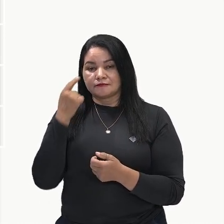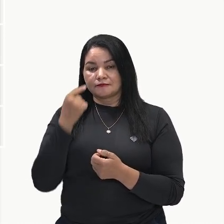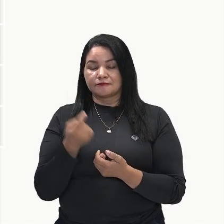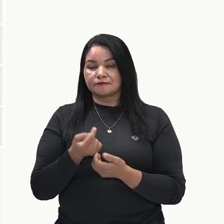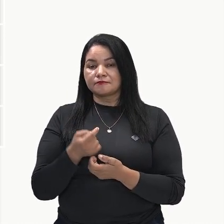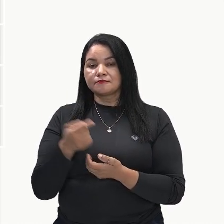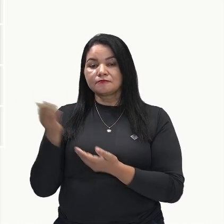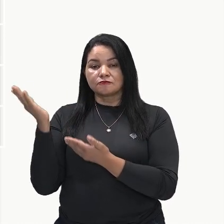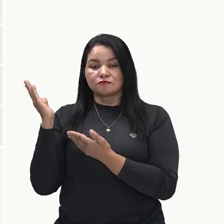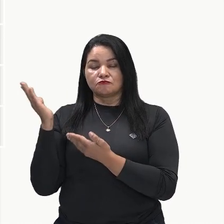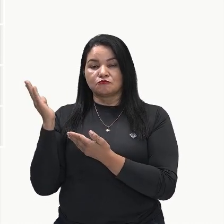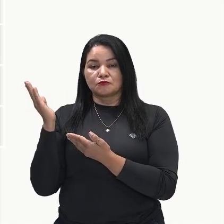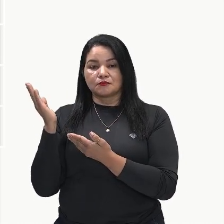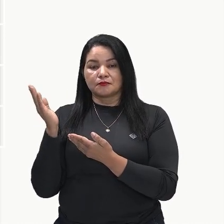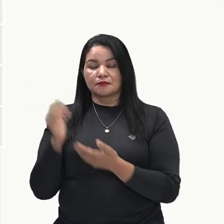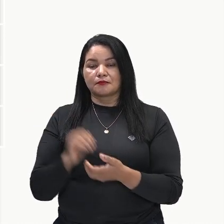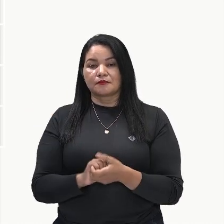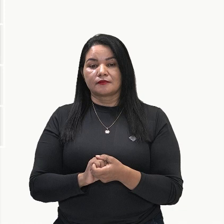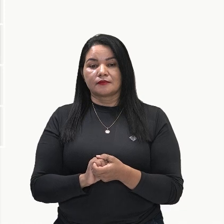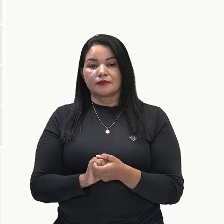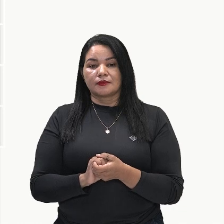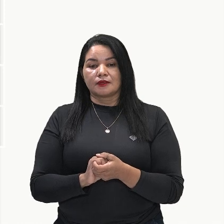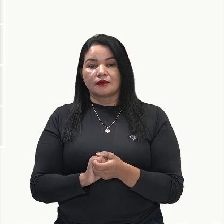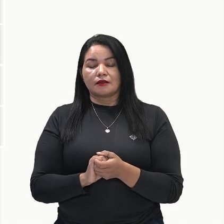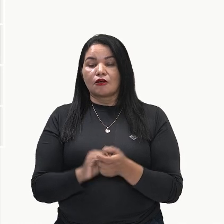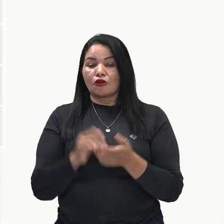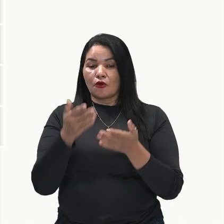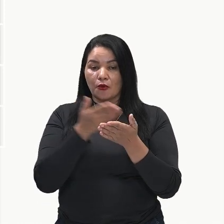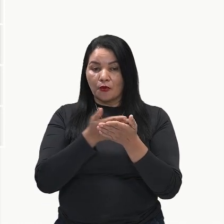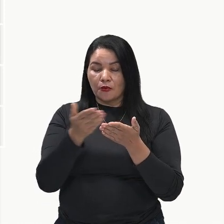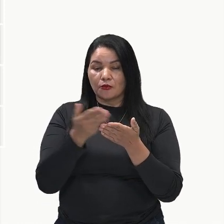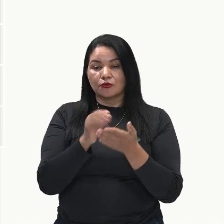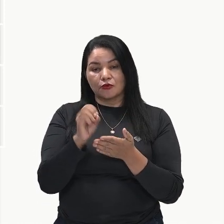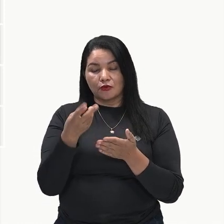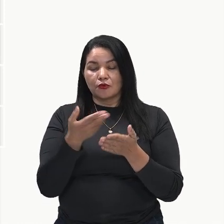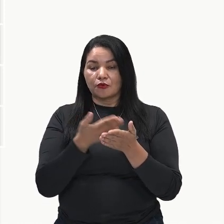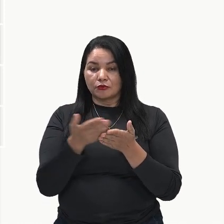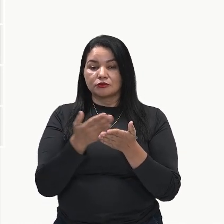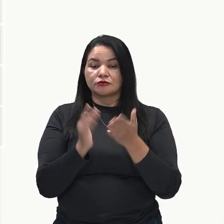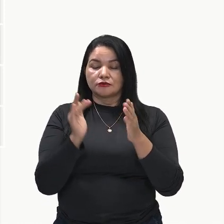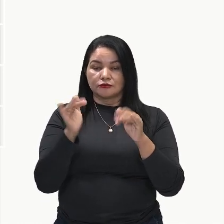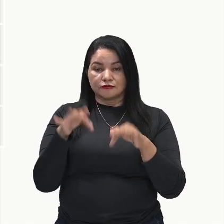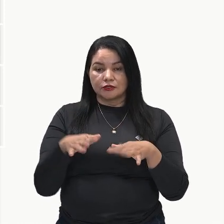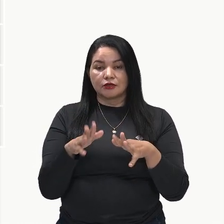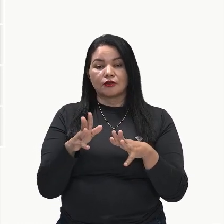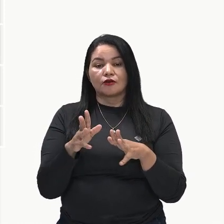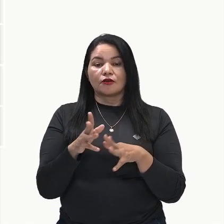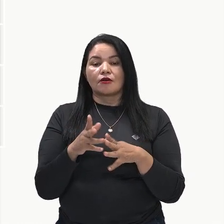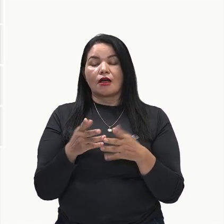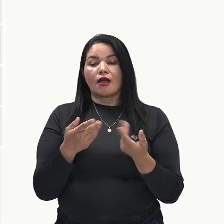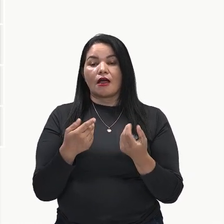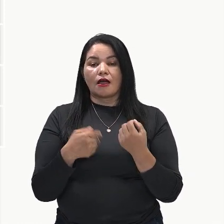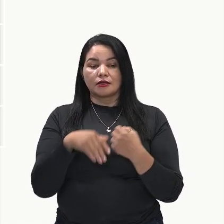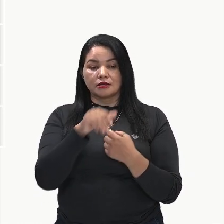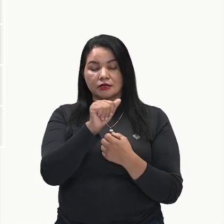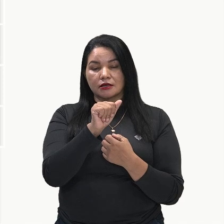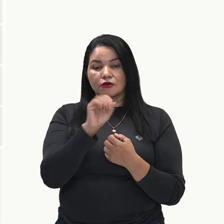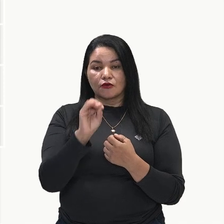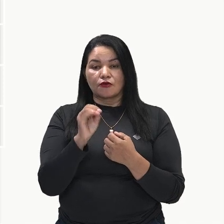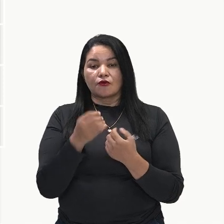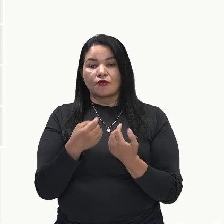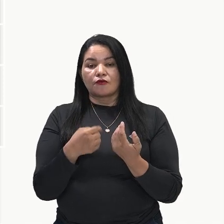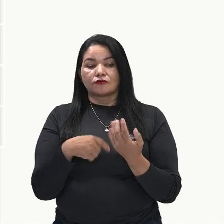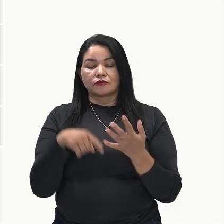aqui, terminou em consoante ou terminou com uma vogal acentuada, a gente vai